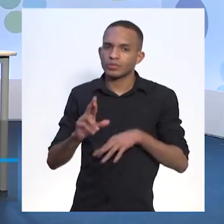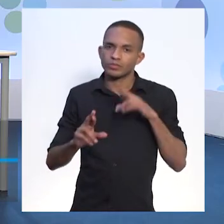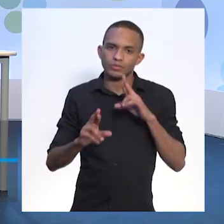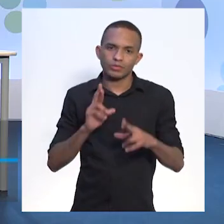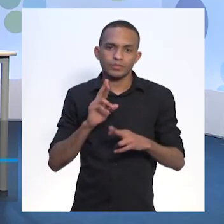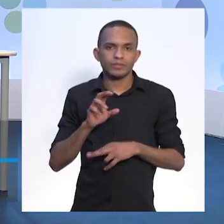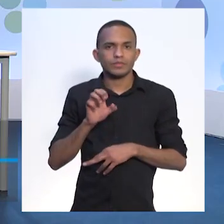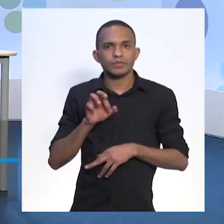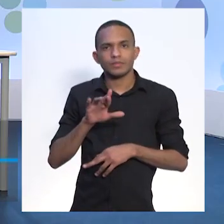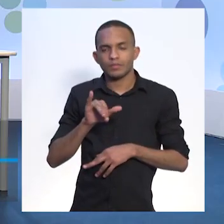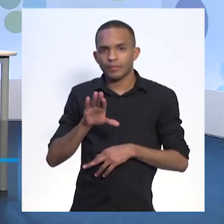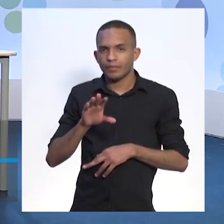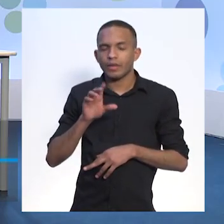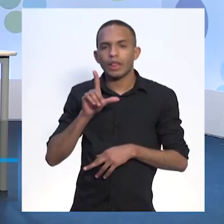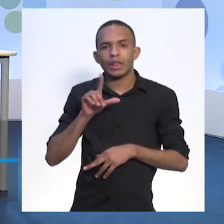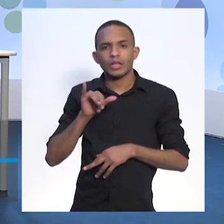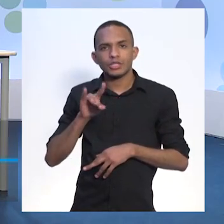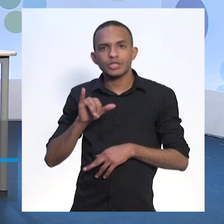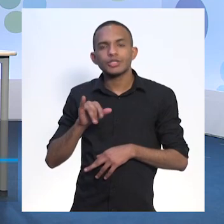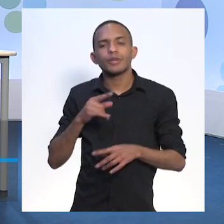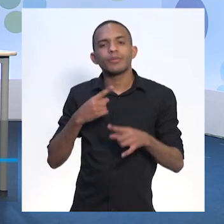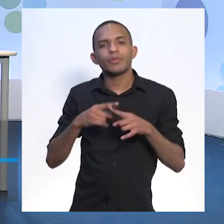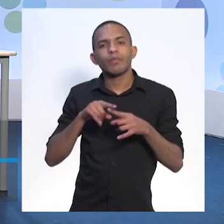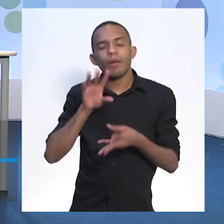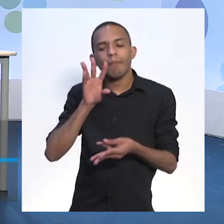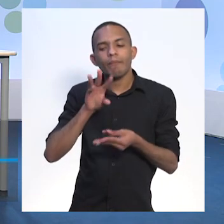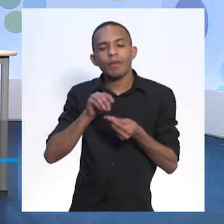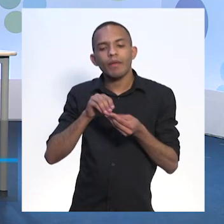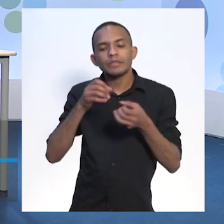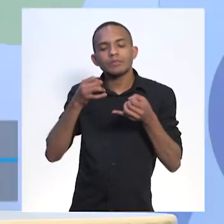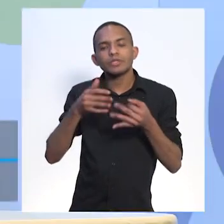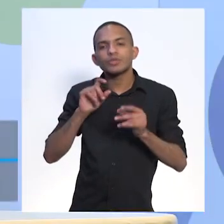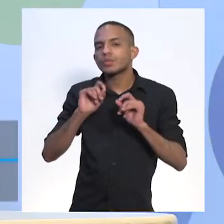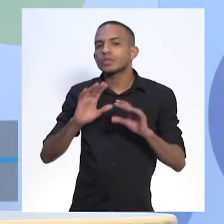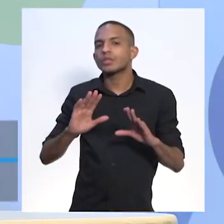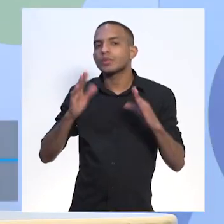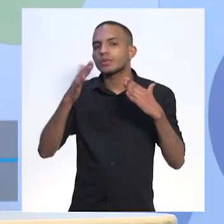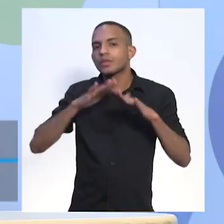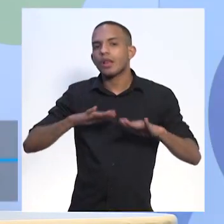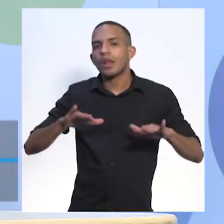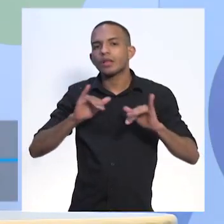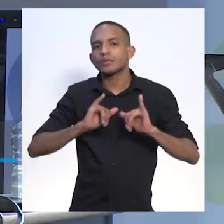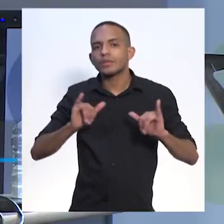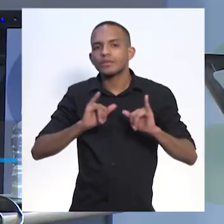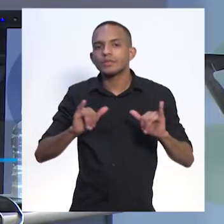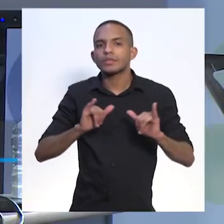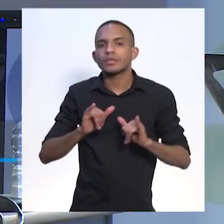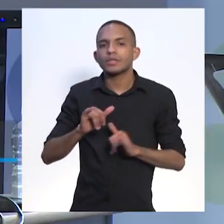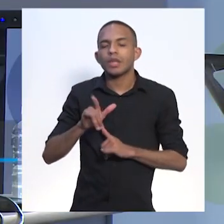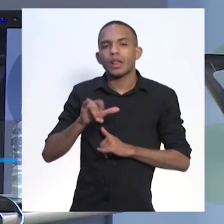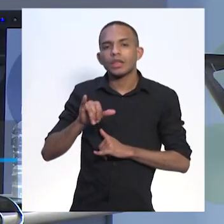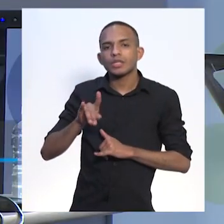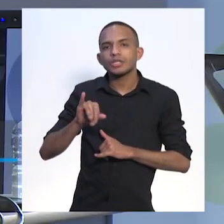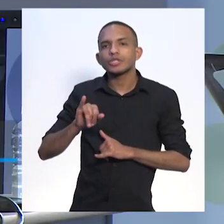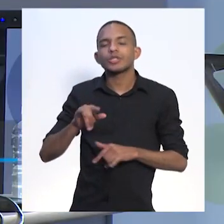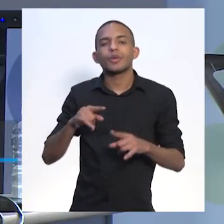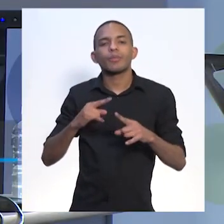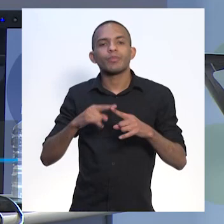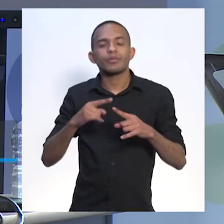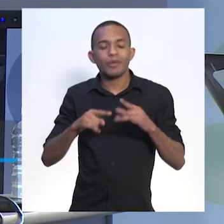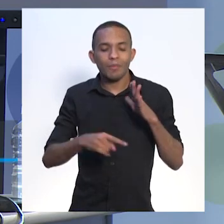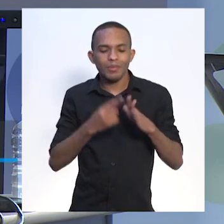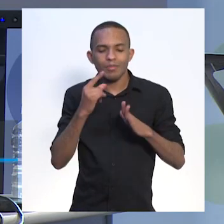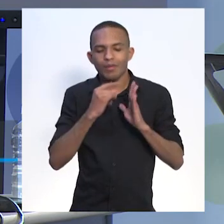o Eric, lide, pois dá uma breve explicação do que vai acontecer na notícia. Luan colocou lead, pois é o primeiro parágrafo